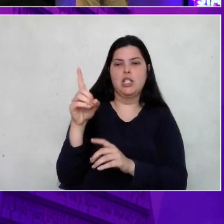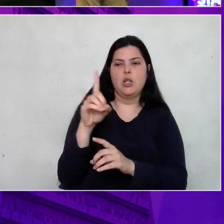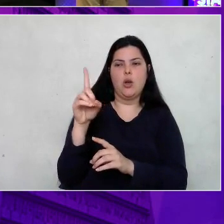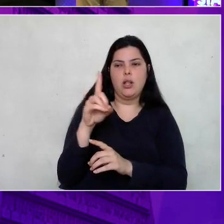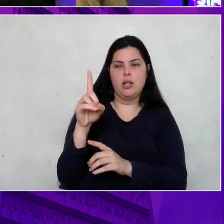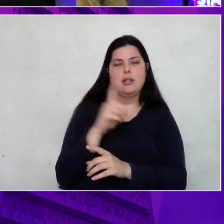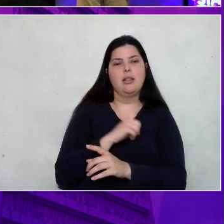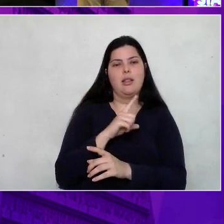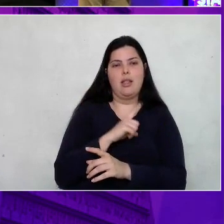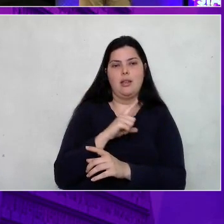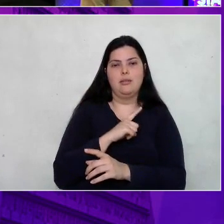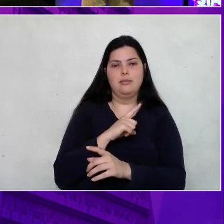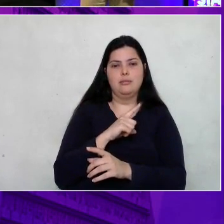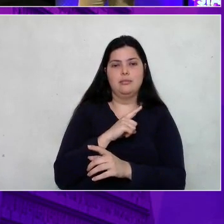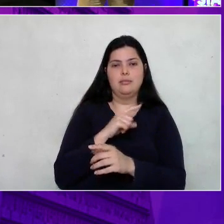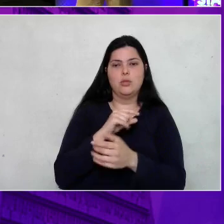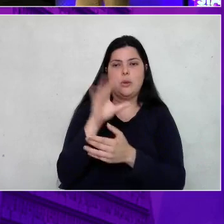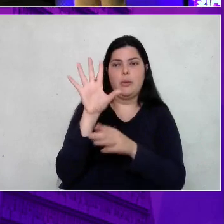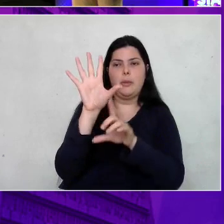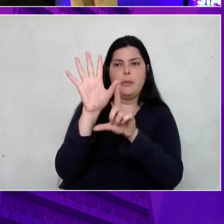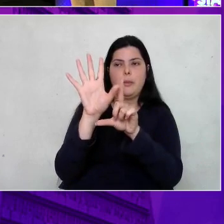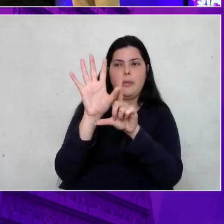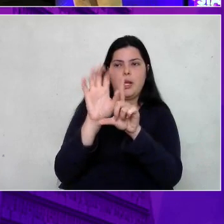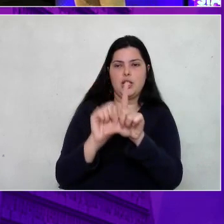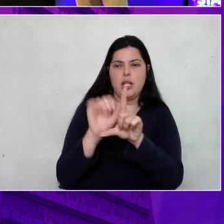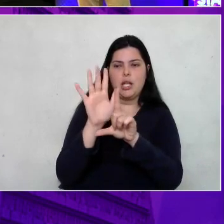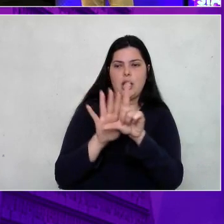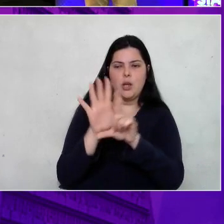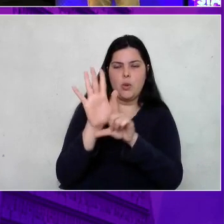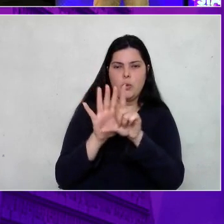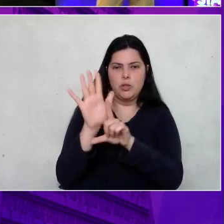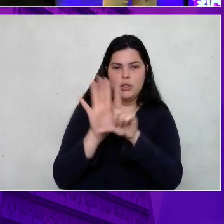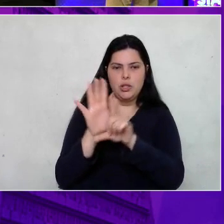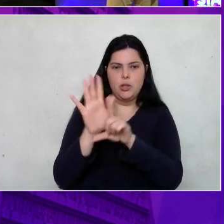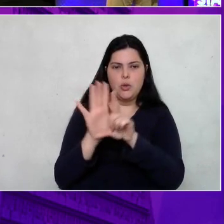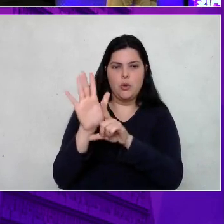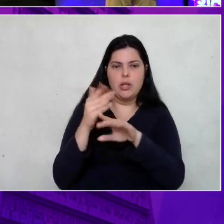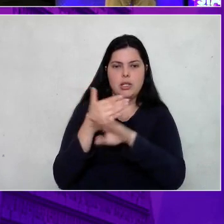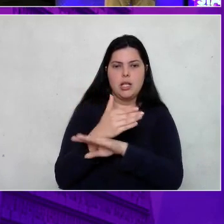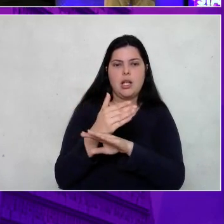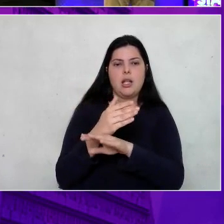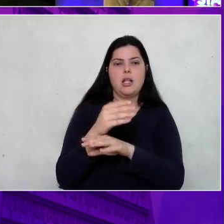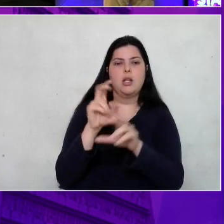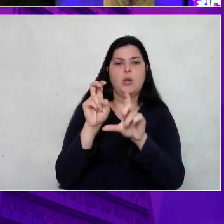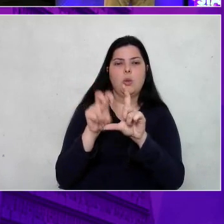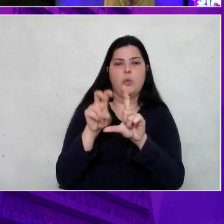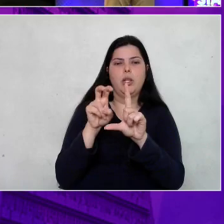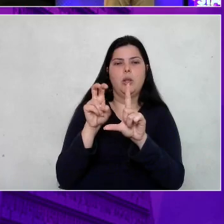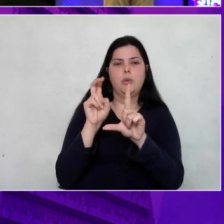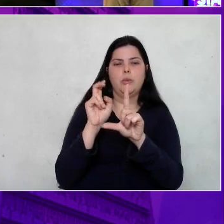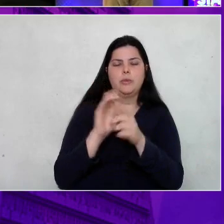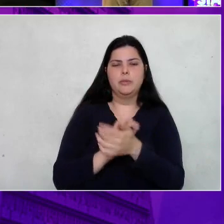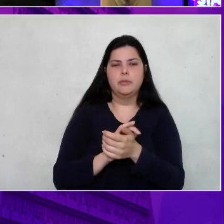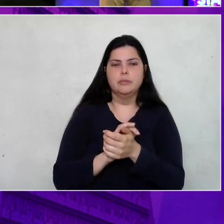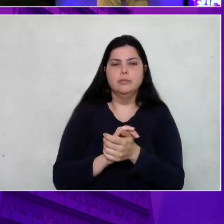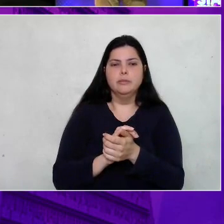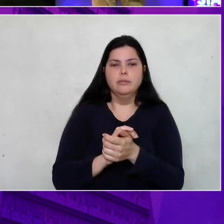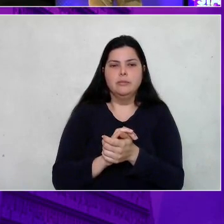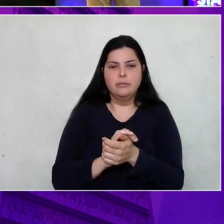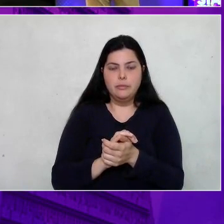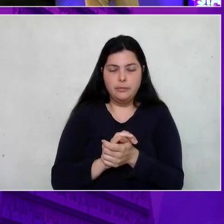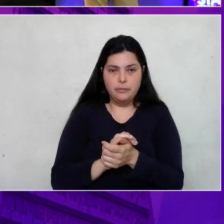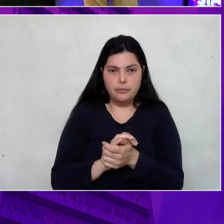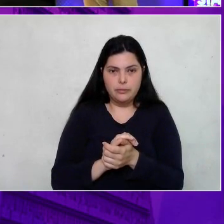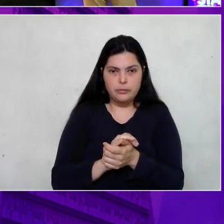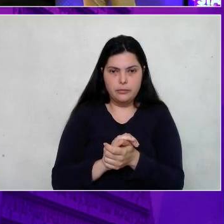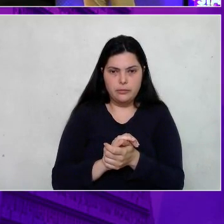cupomzinho, só escanear esse link, esse QR Code, ou acessar Twilio com ponto entre LI/TDC. E